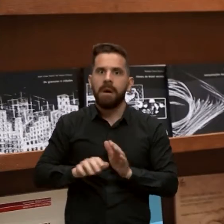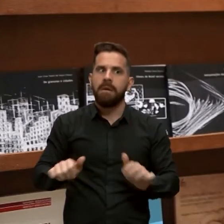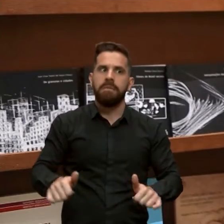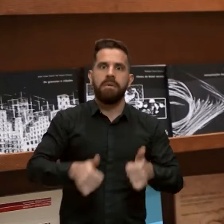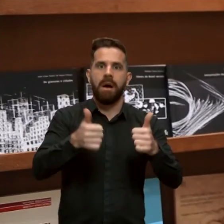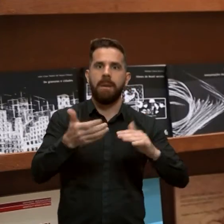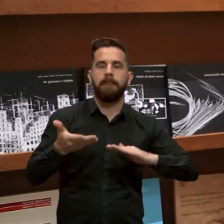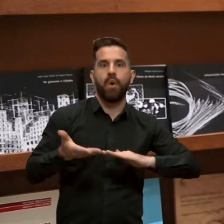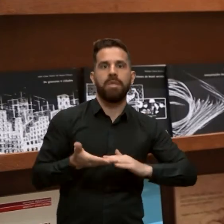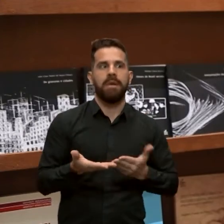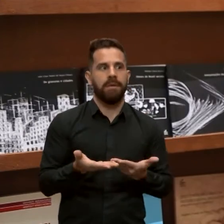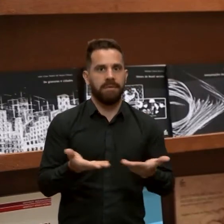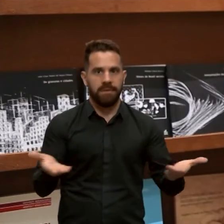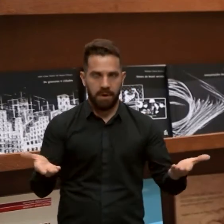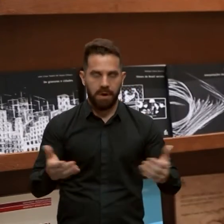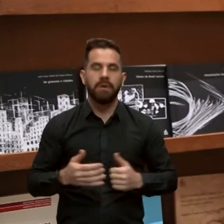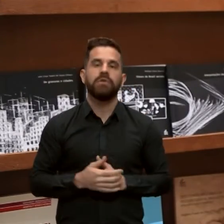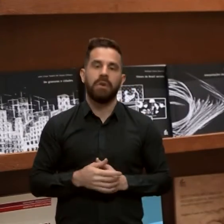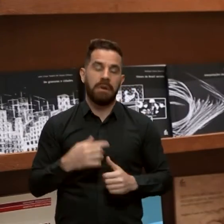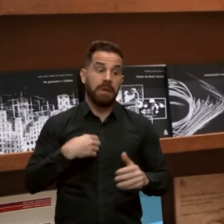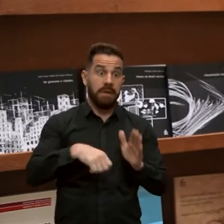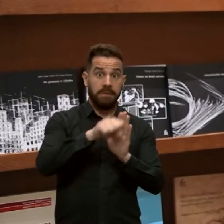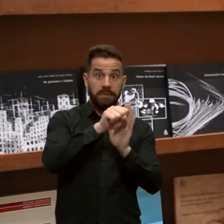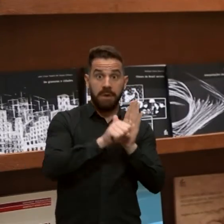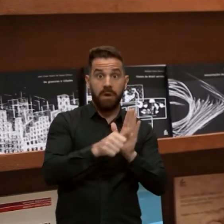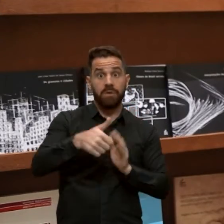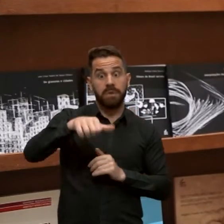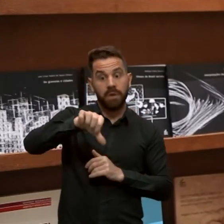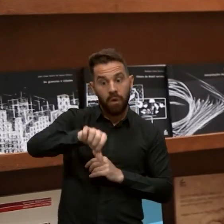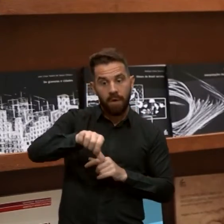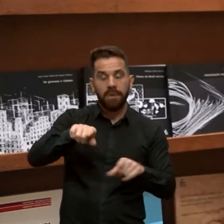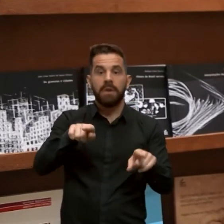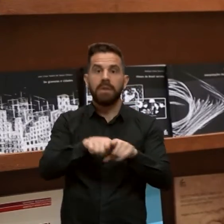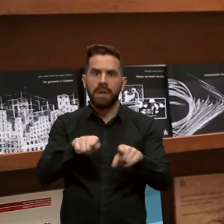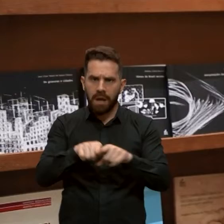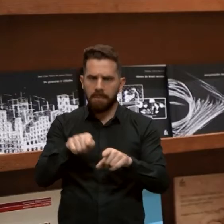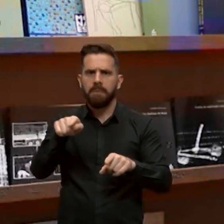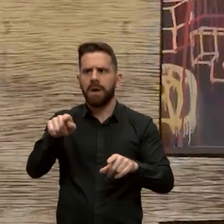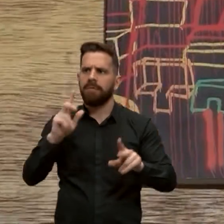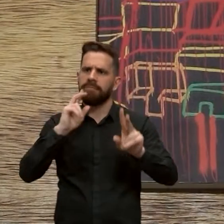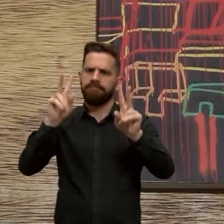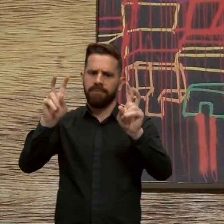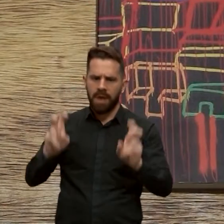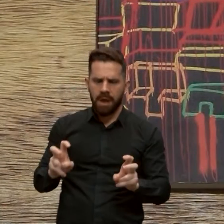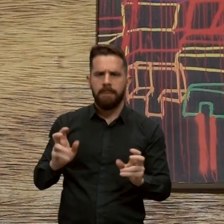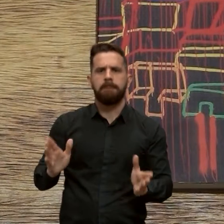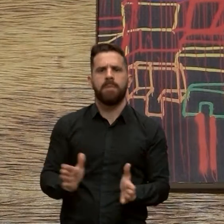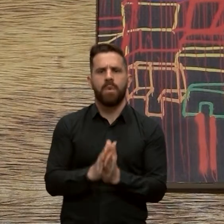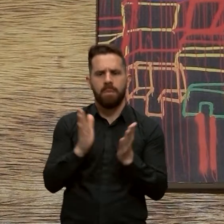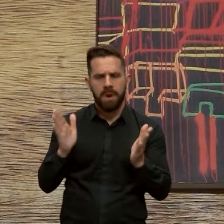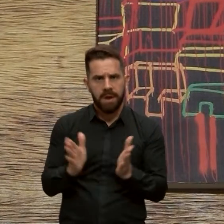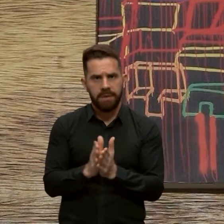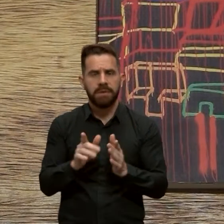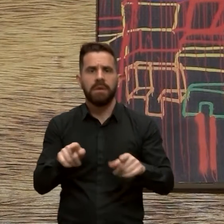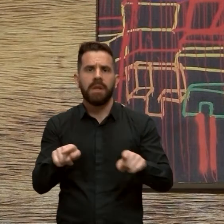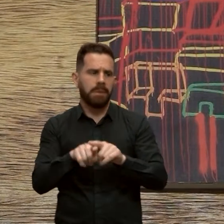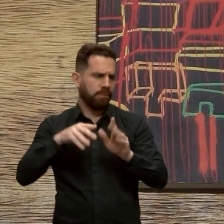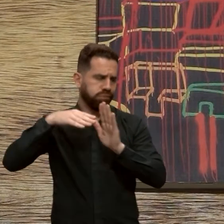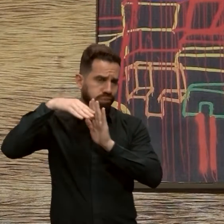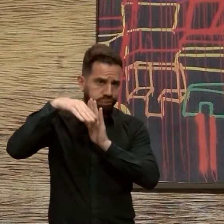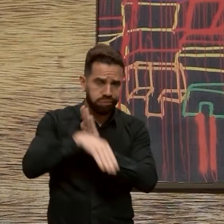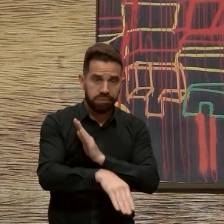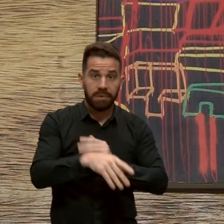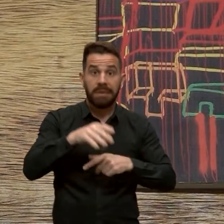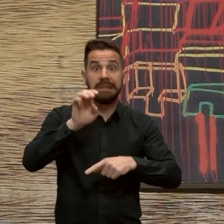século XIX e questiona as representações da pobreza e decadência em negação à história do